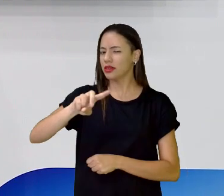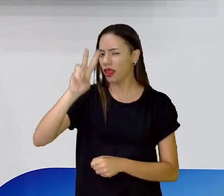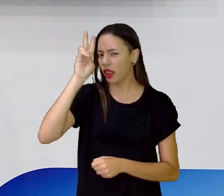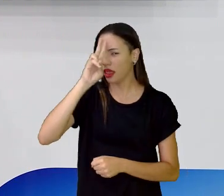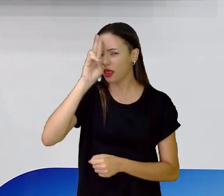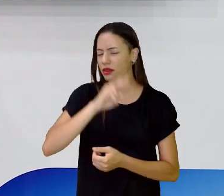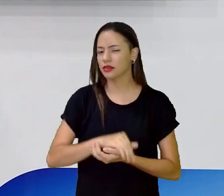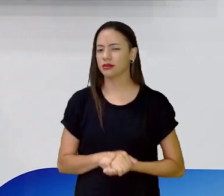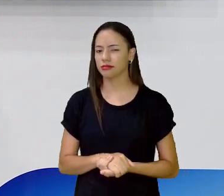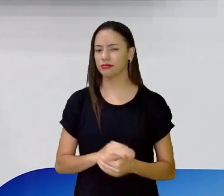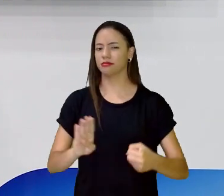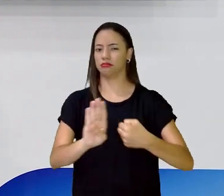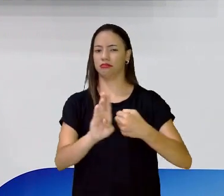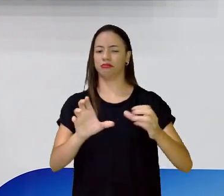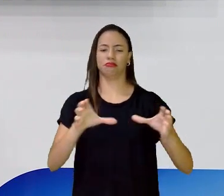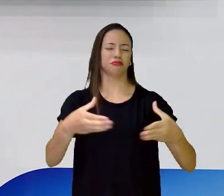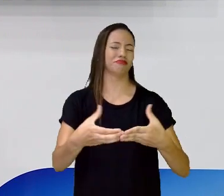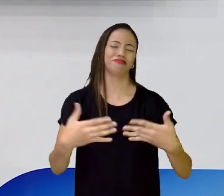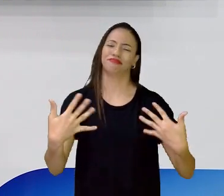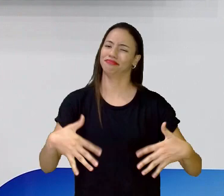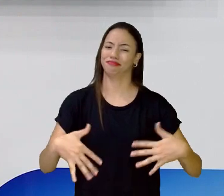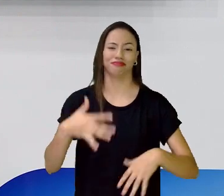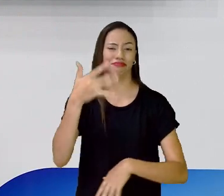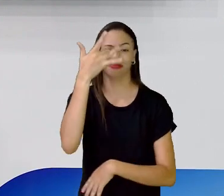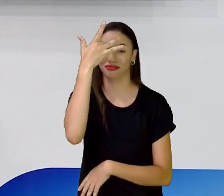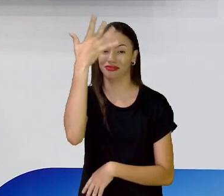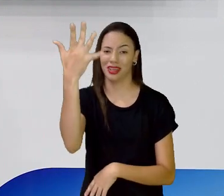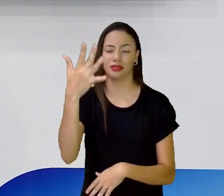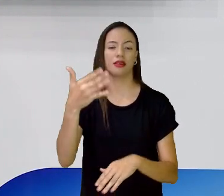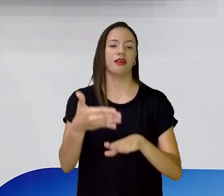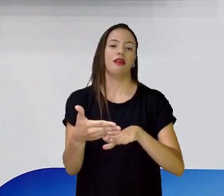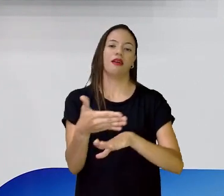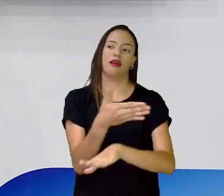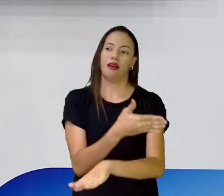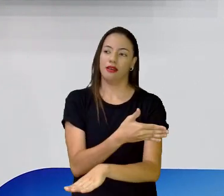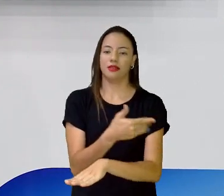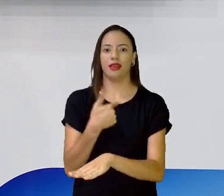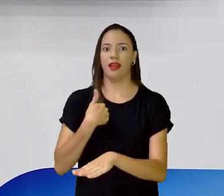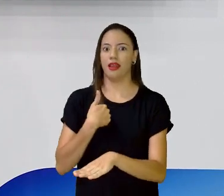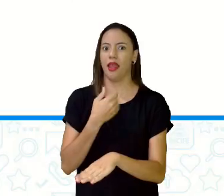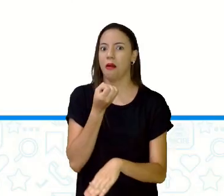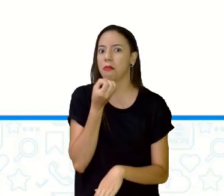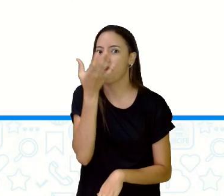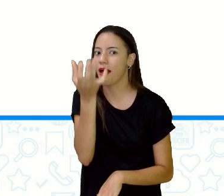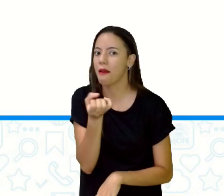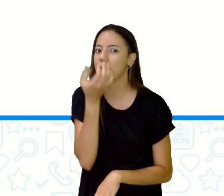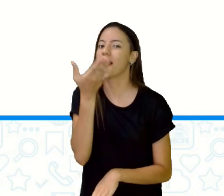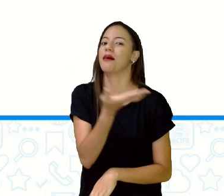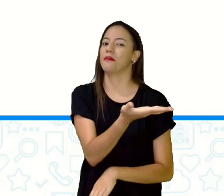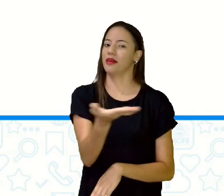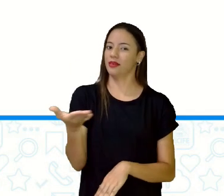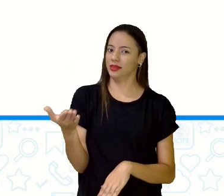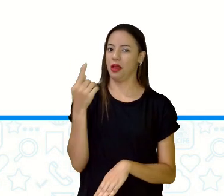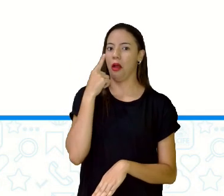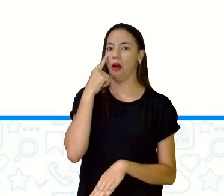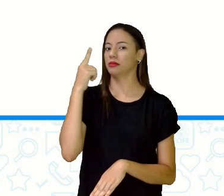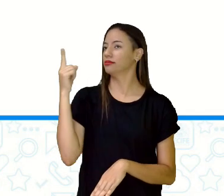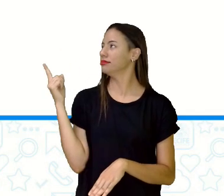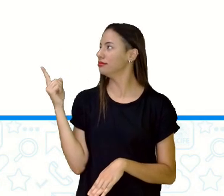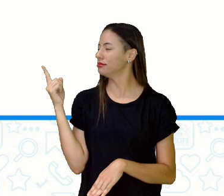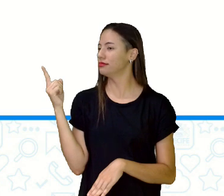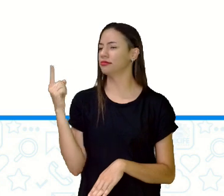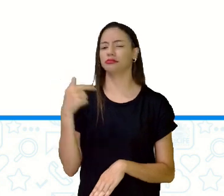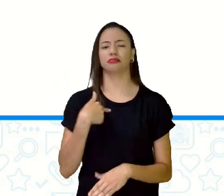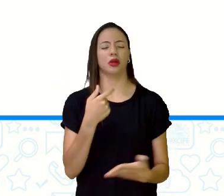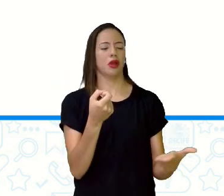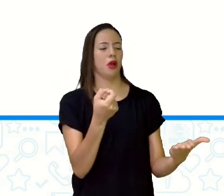coletivos? Muito fácil, gente. Antes eu vou dar aqui uns spoilers, tá? Olha só, comprei